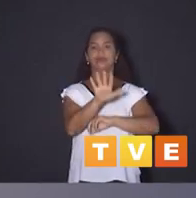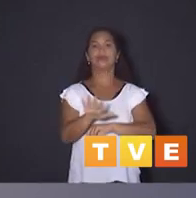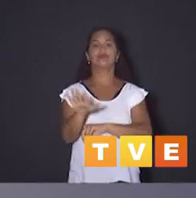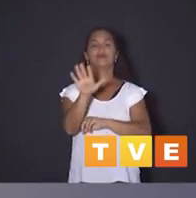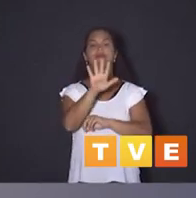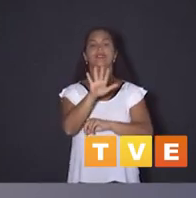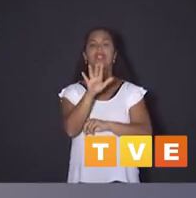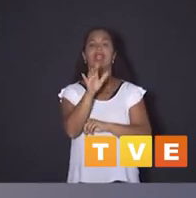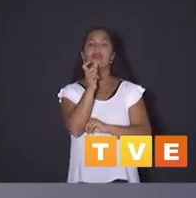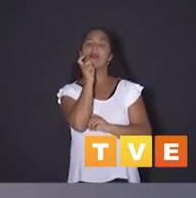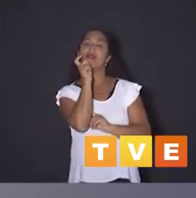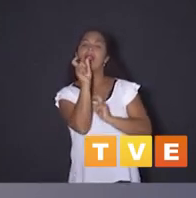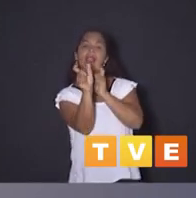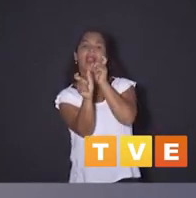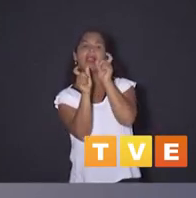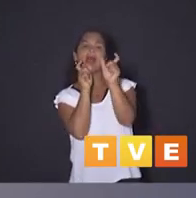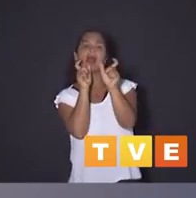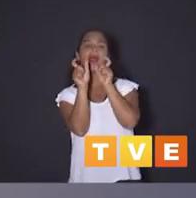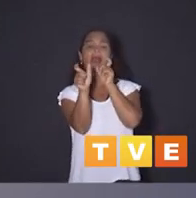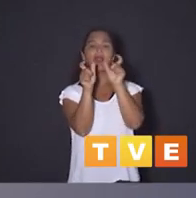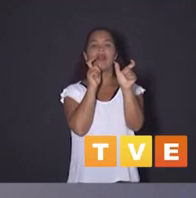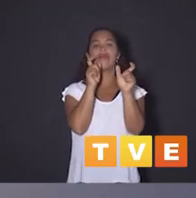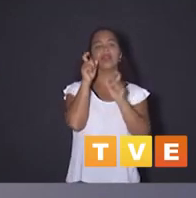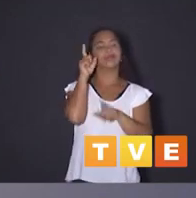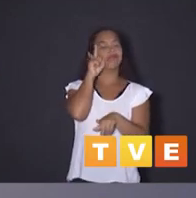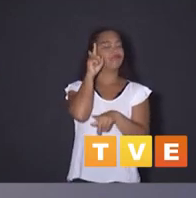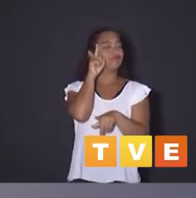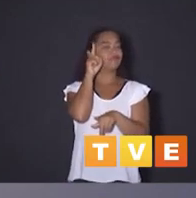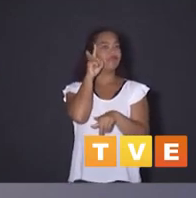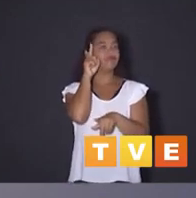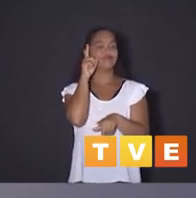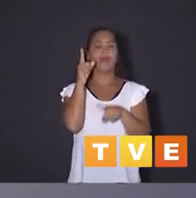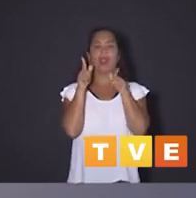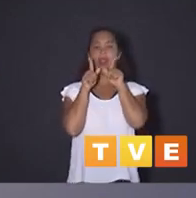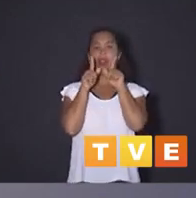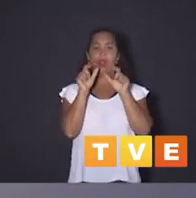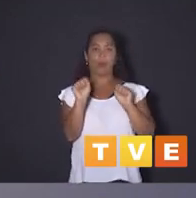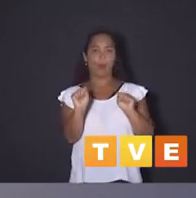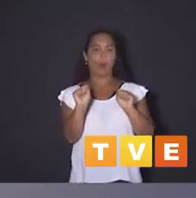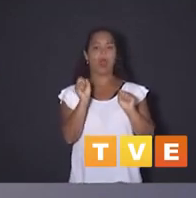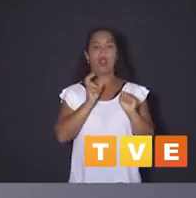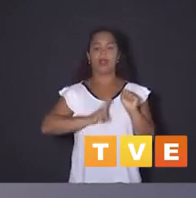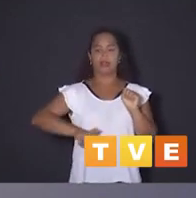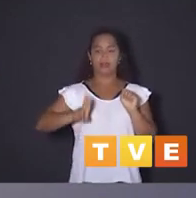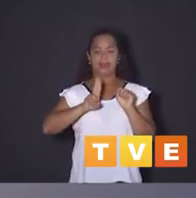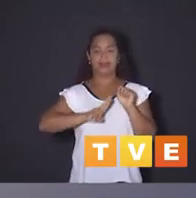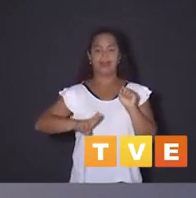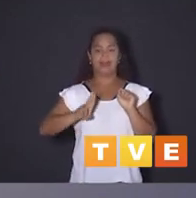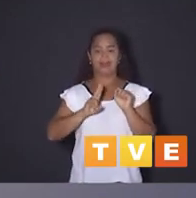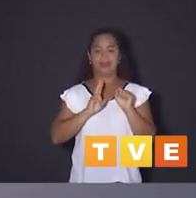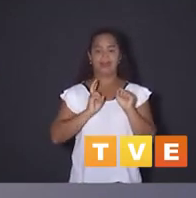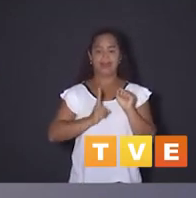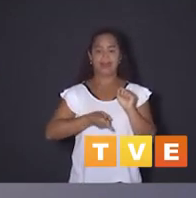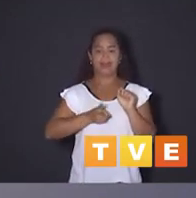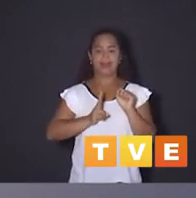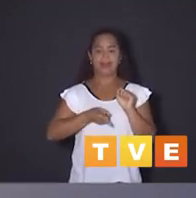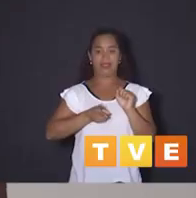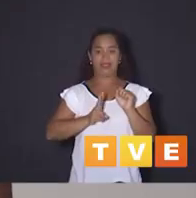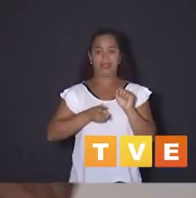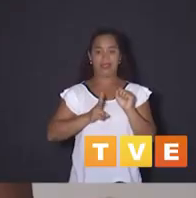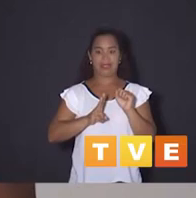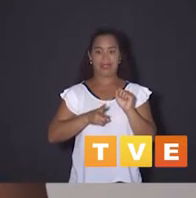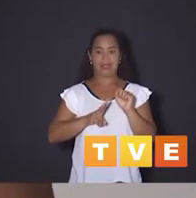cotidianos e daquilo que a gente né da linguagem que a gente tem de fato para nos comunicar que não é a linguagem acadêmica